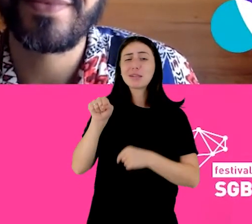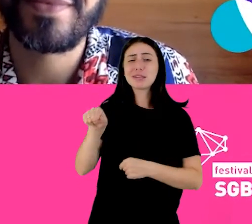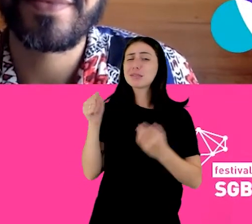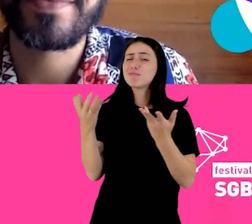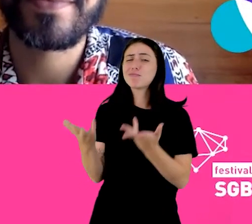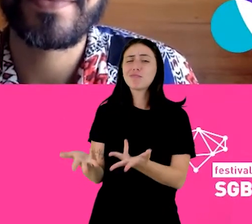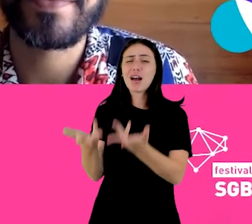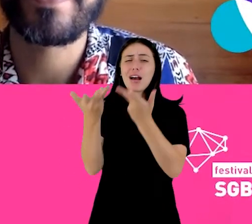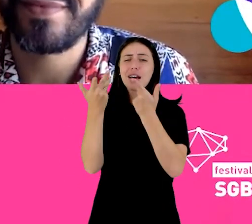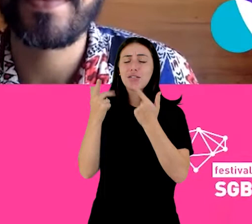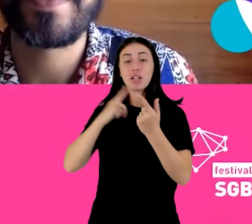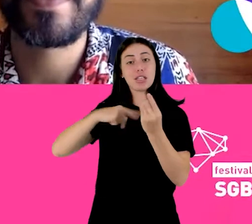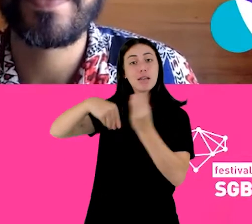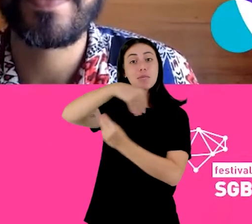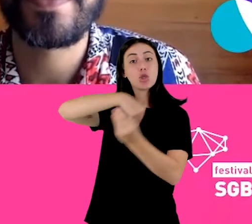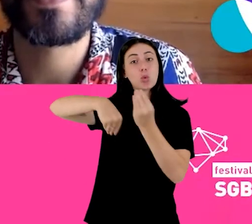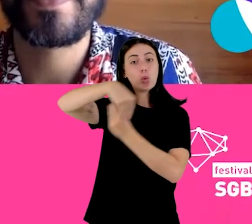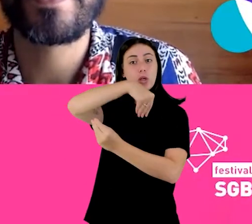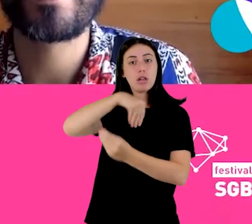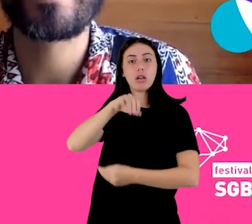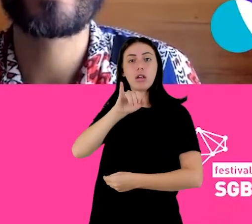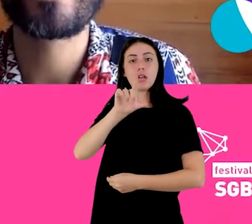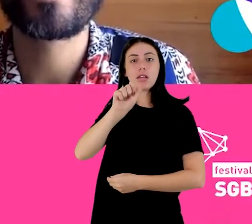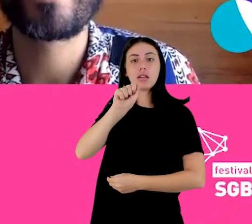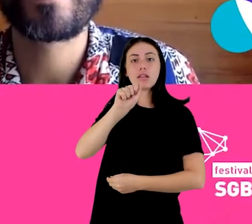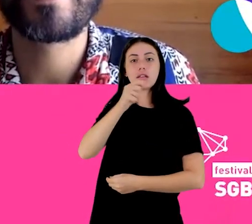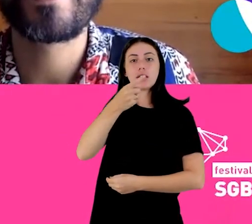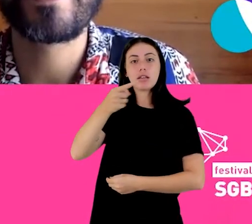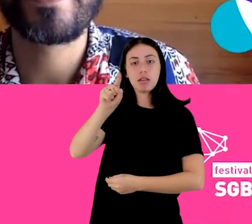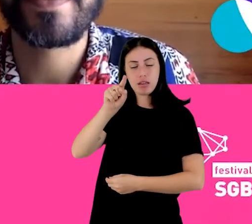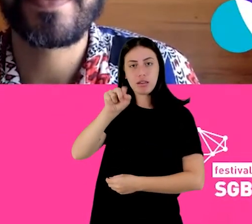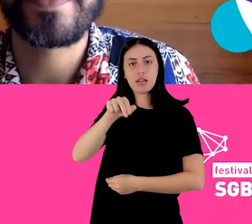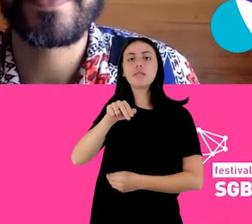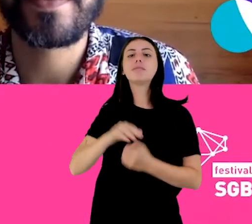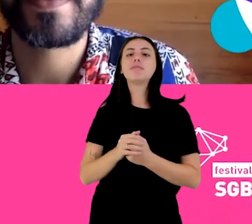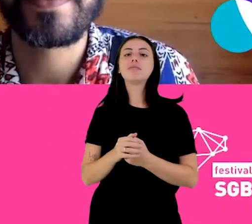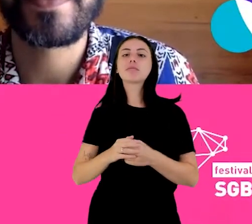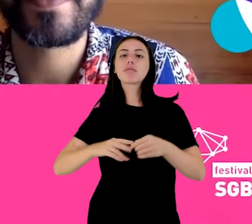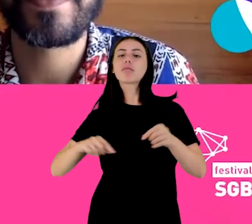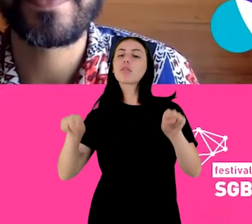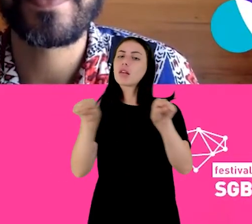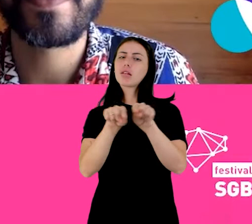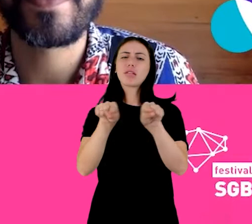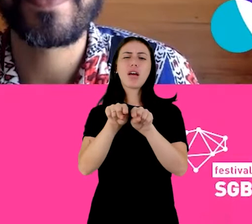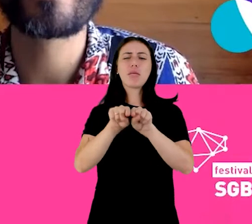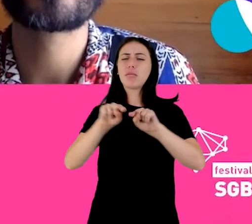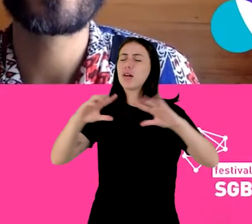cara, como é que isso tá com uma peça maravilhosa e uma mistura com